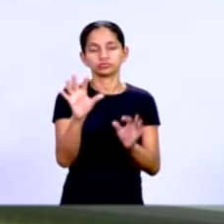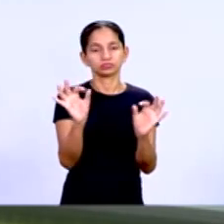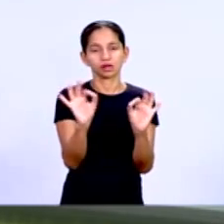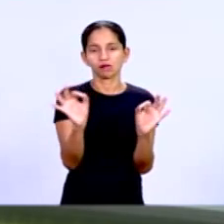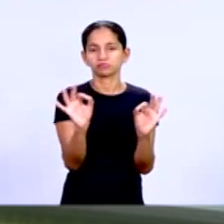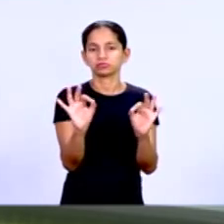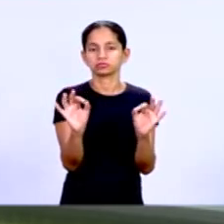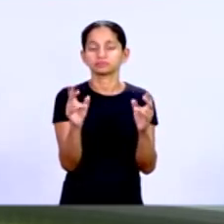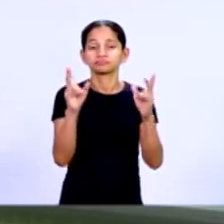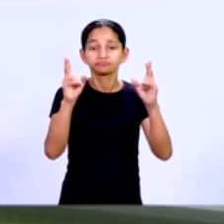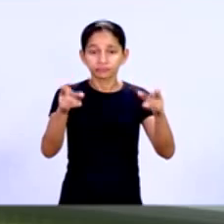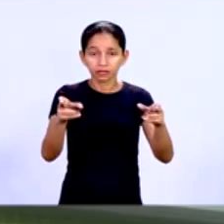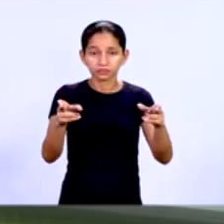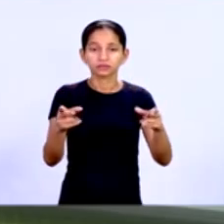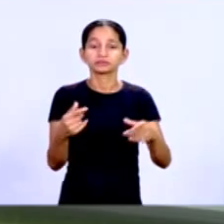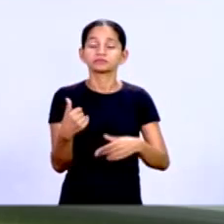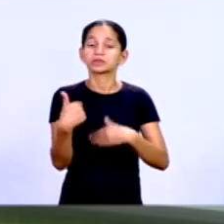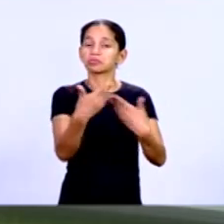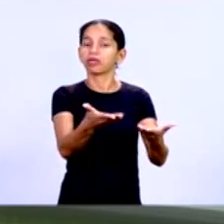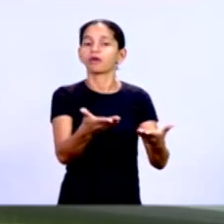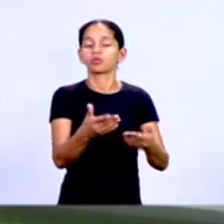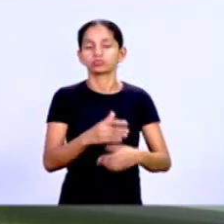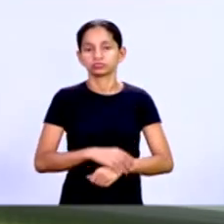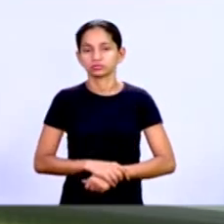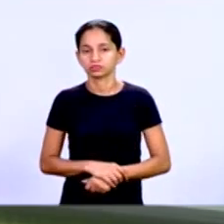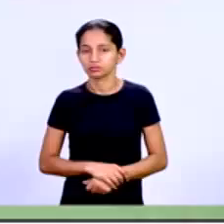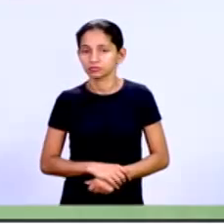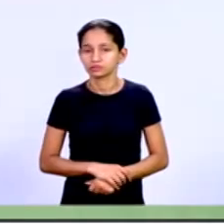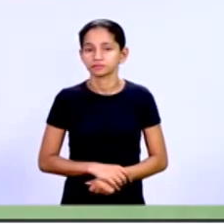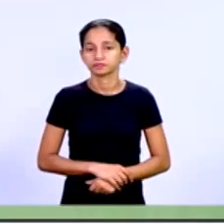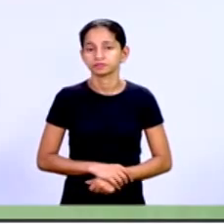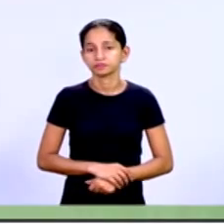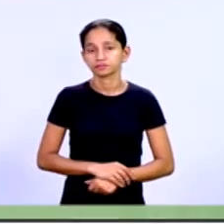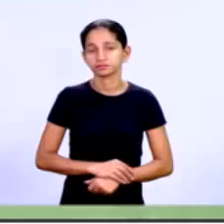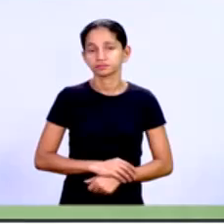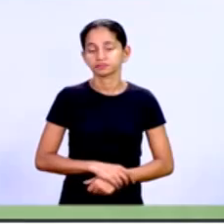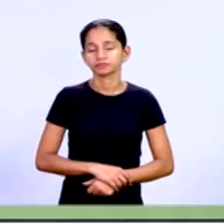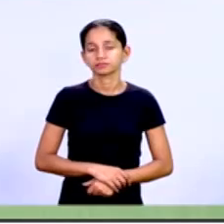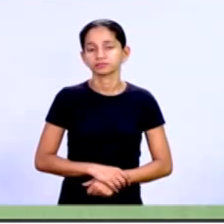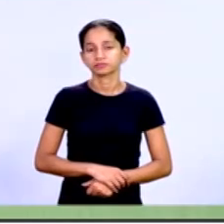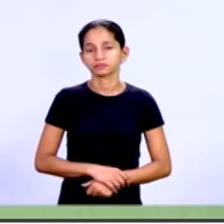compra para quem forneceu o dinheiro. Vamos em frente.